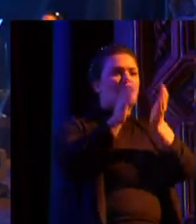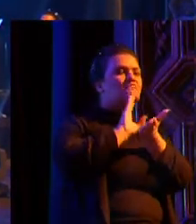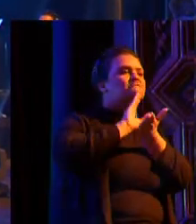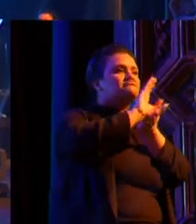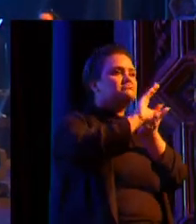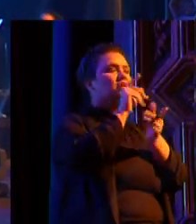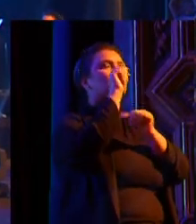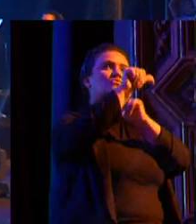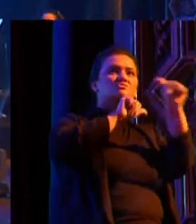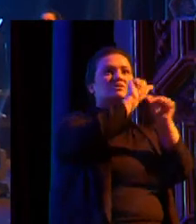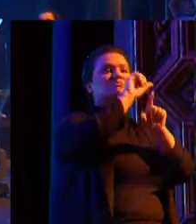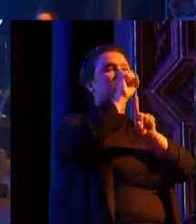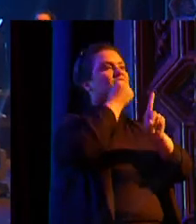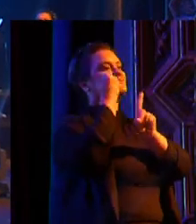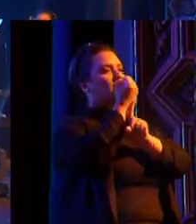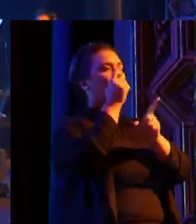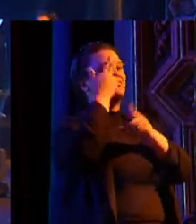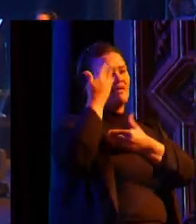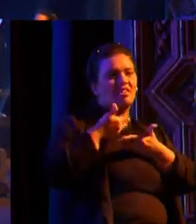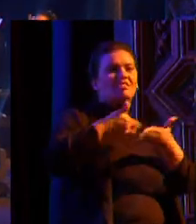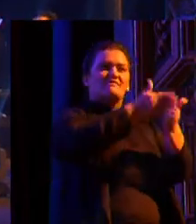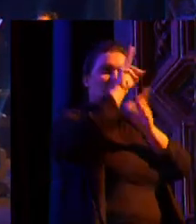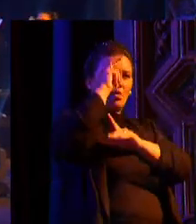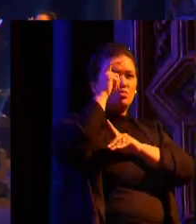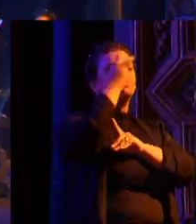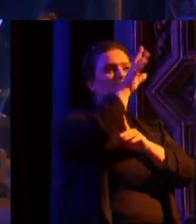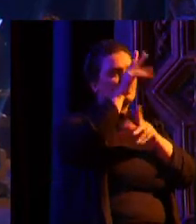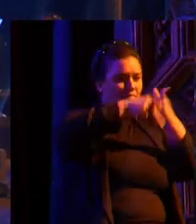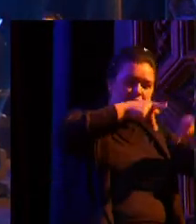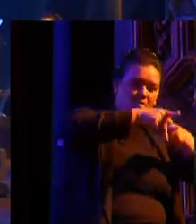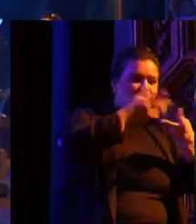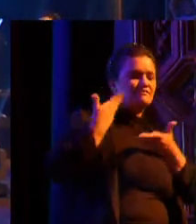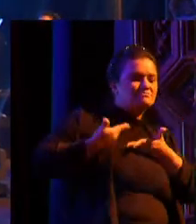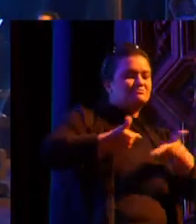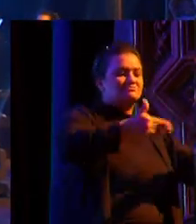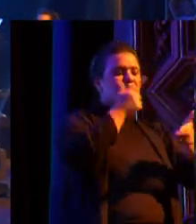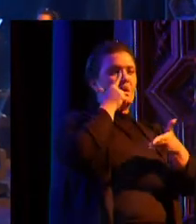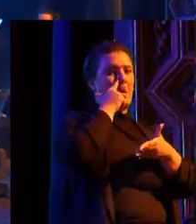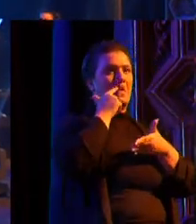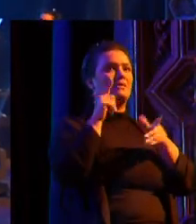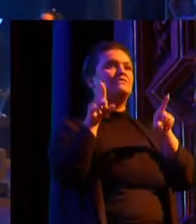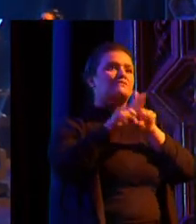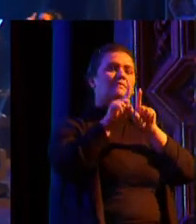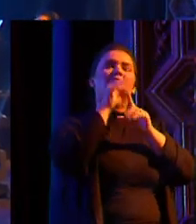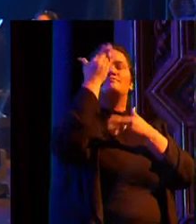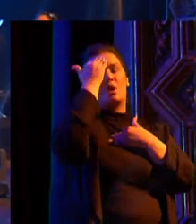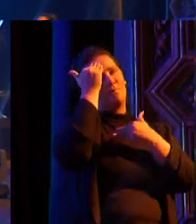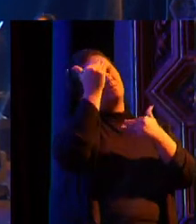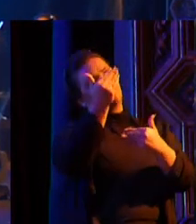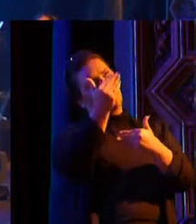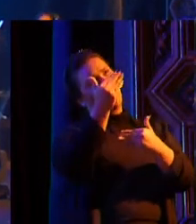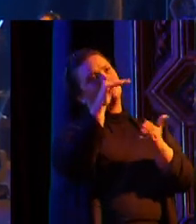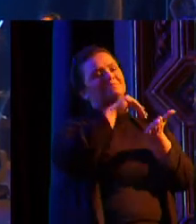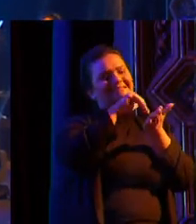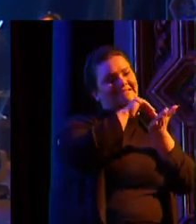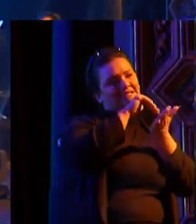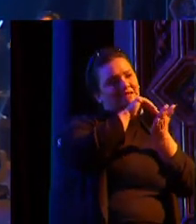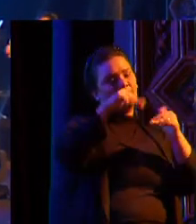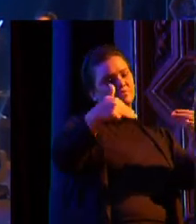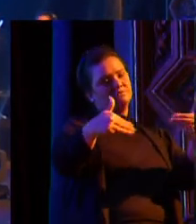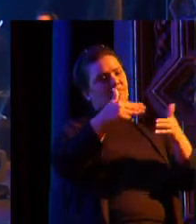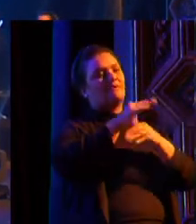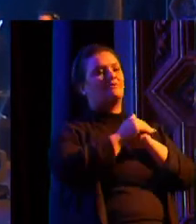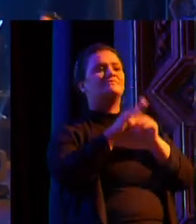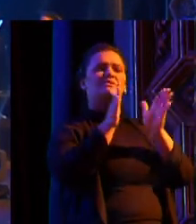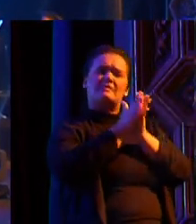sociedade, mudar e levar cultura para o povo. Então, eu queria, além de tudo, agradecer a Secult pelo apoio e uma salva